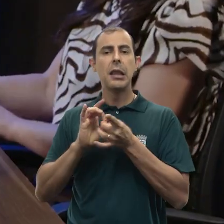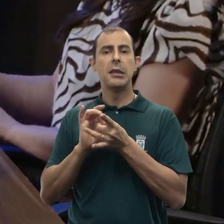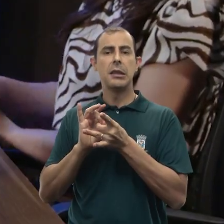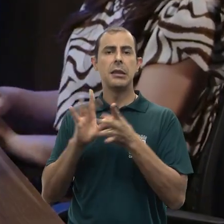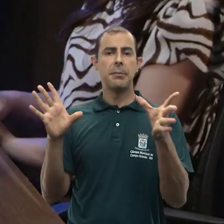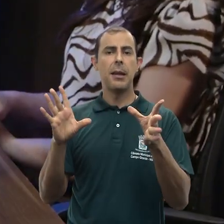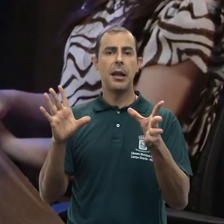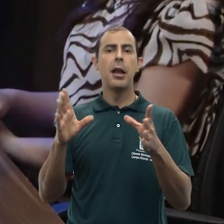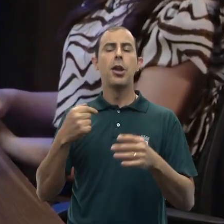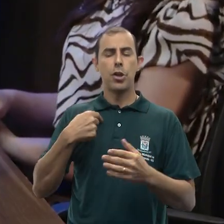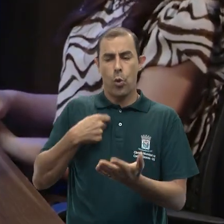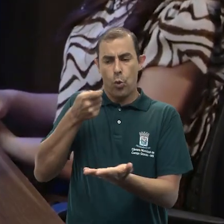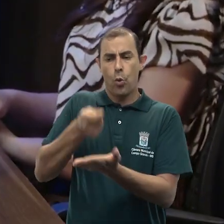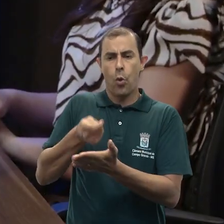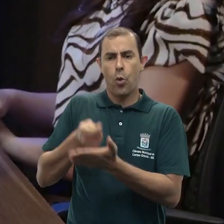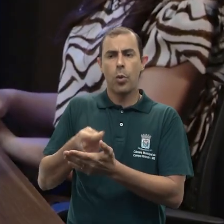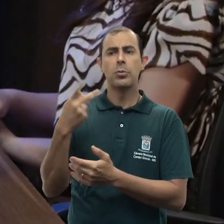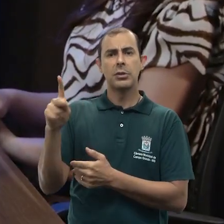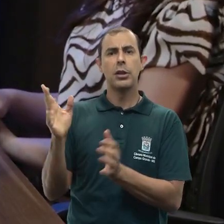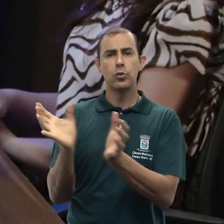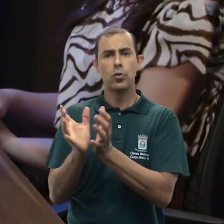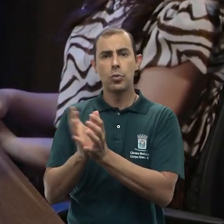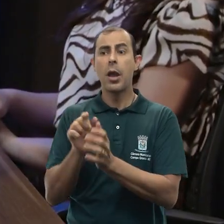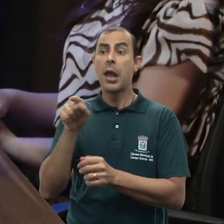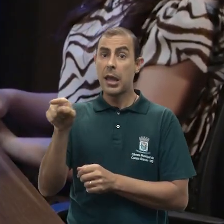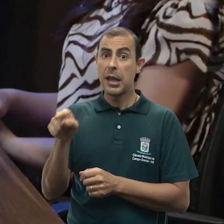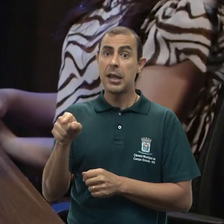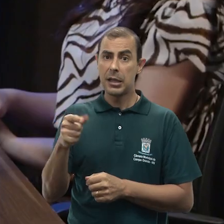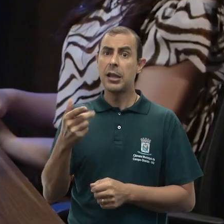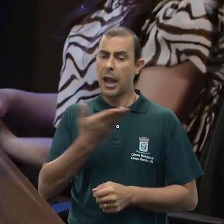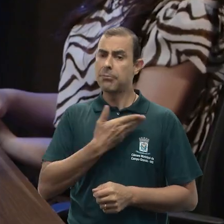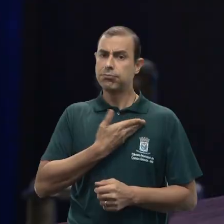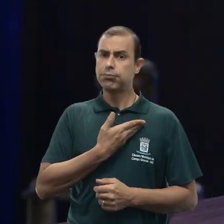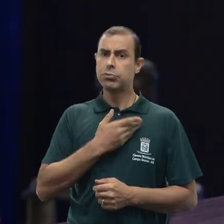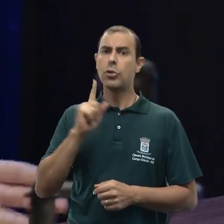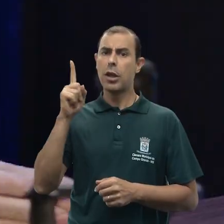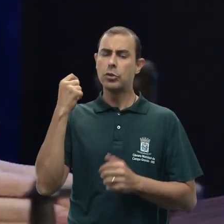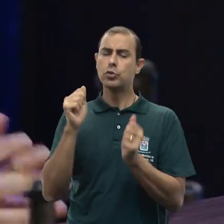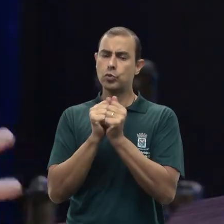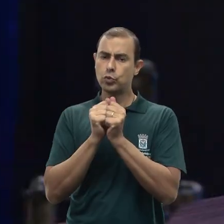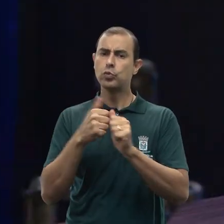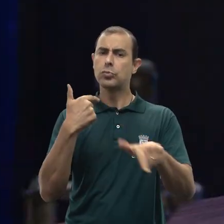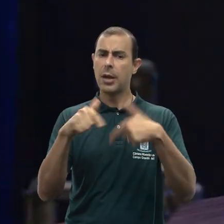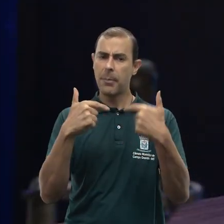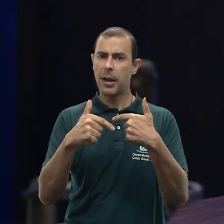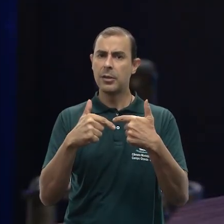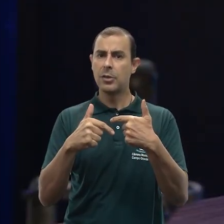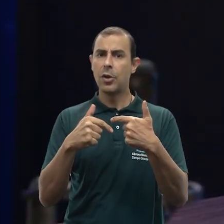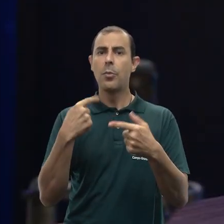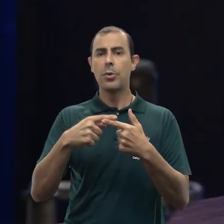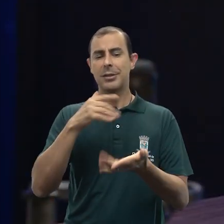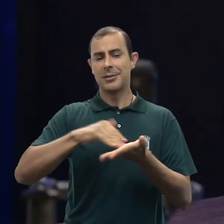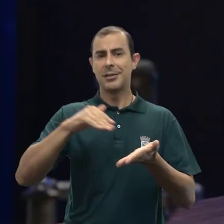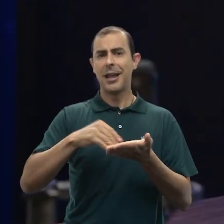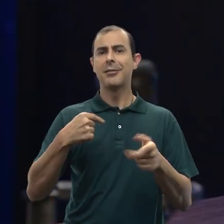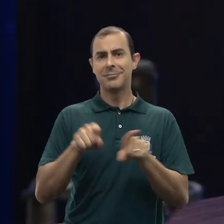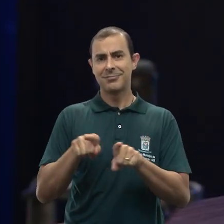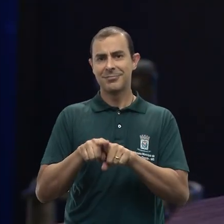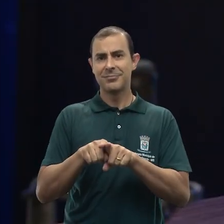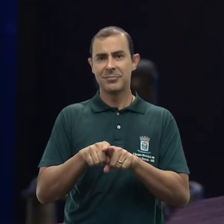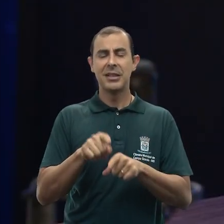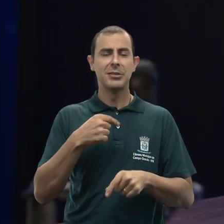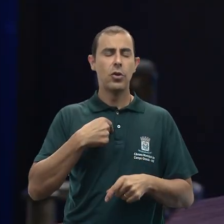autonomia, essa liberdade de cobrar a equipe dela, até porque são meus colegas, foram meus colegas durante muitos anos da minha vida. Então eu tenho